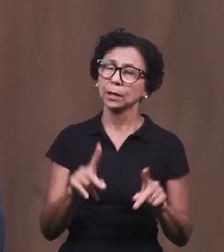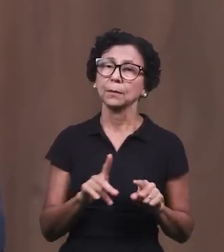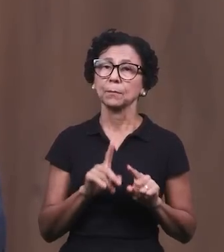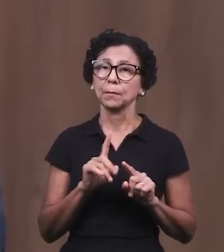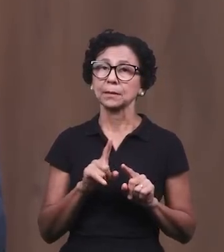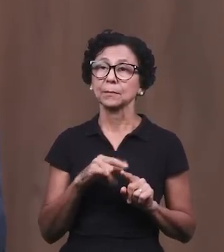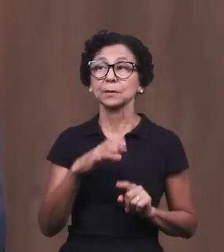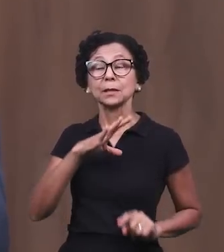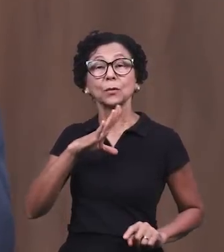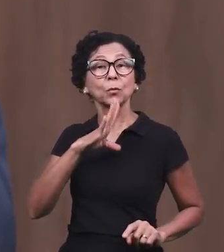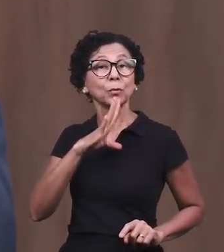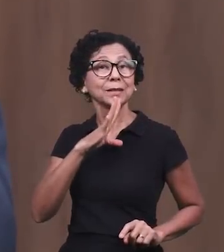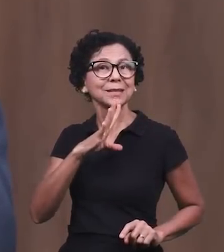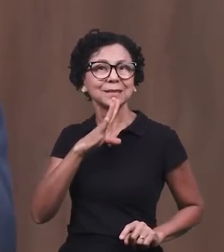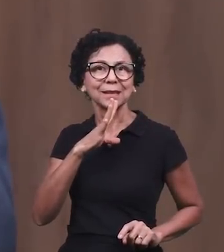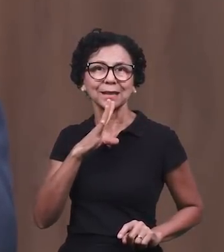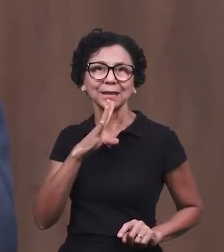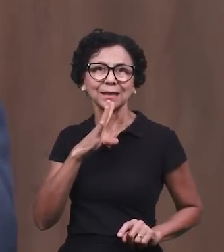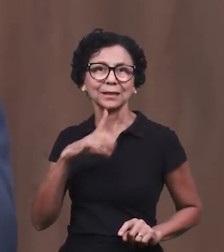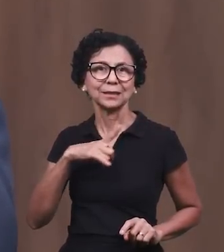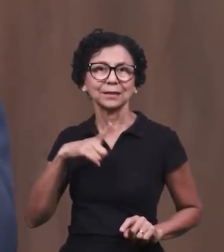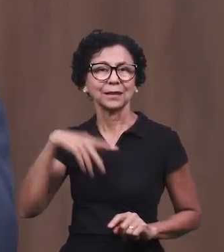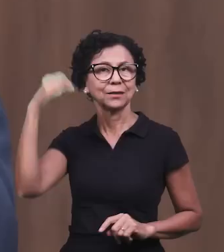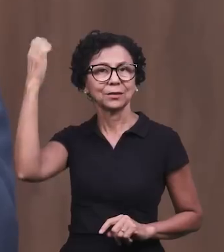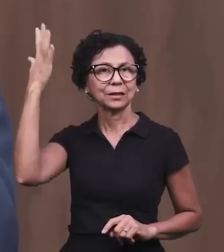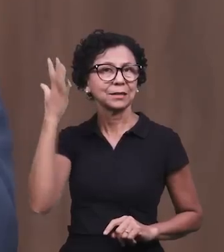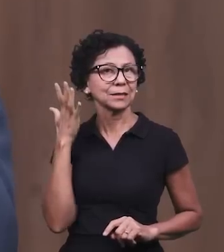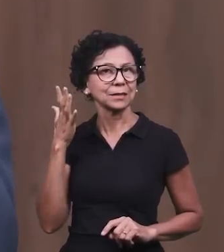muito interessante, Fábio e Alexandre,